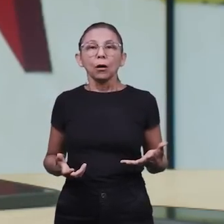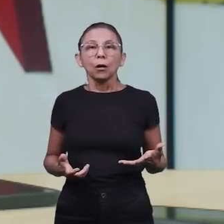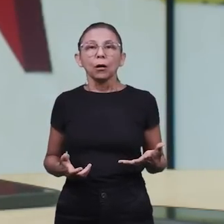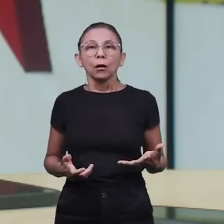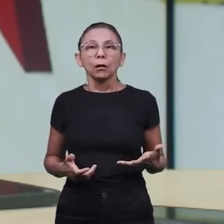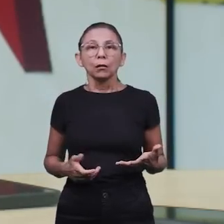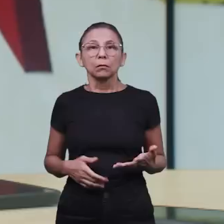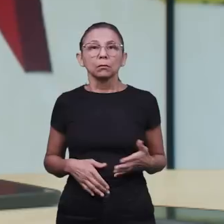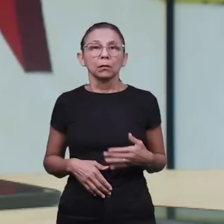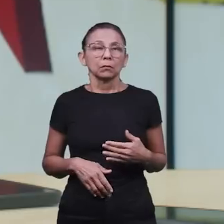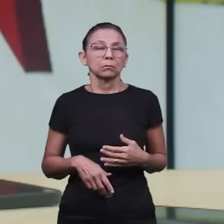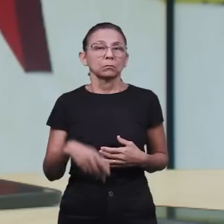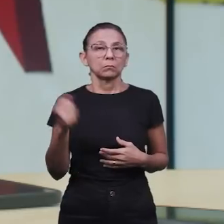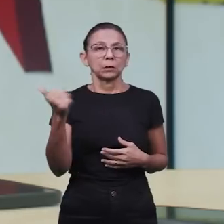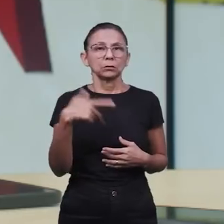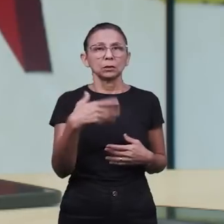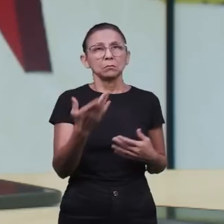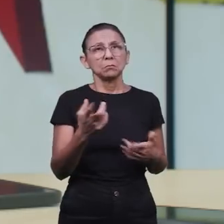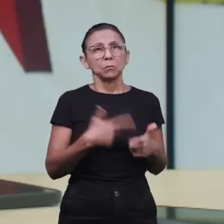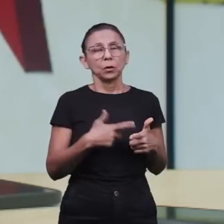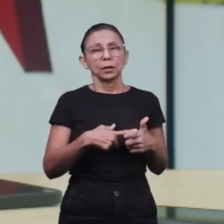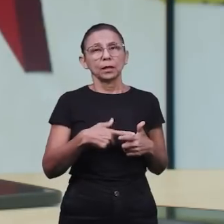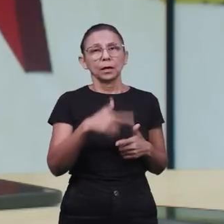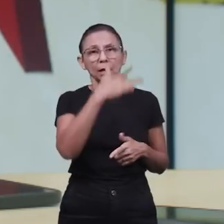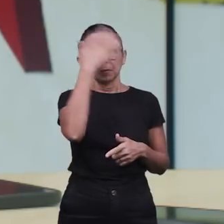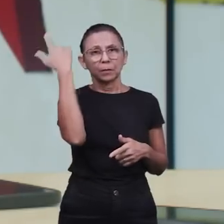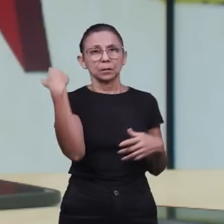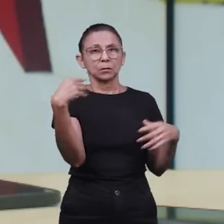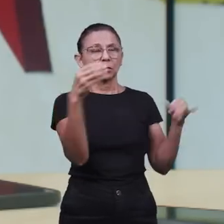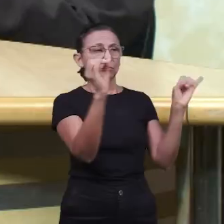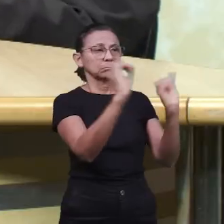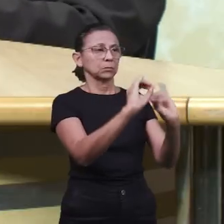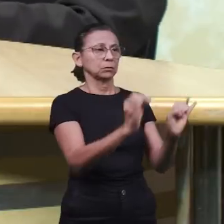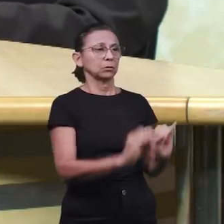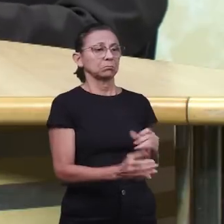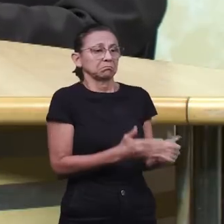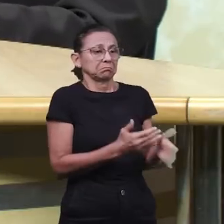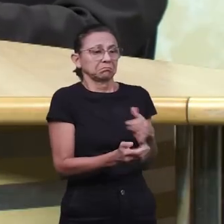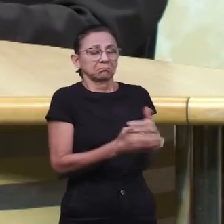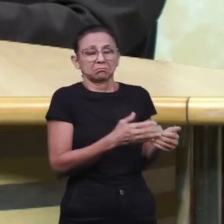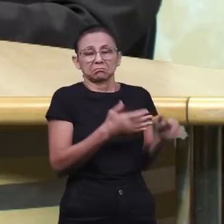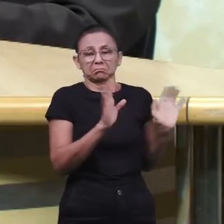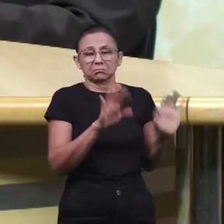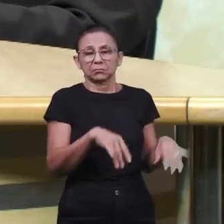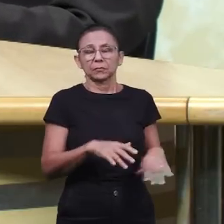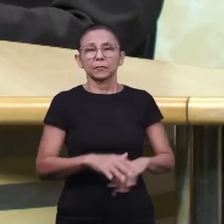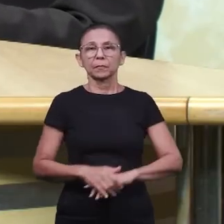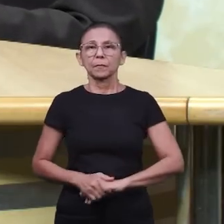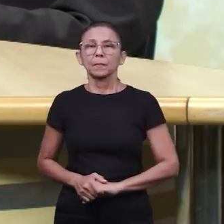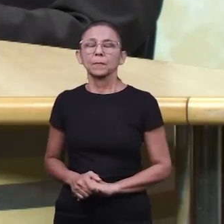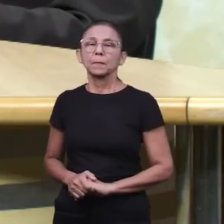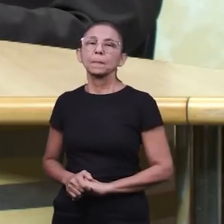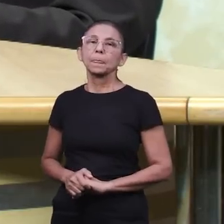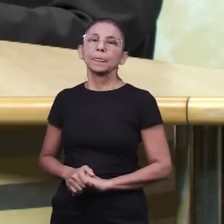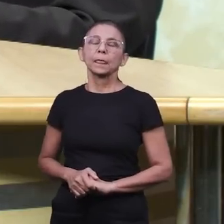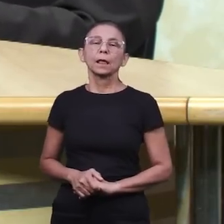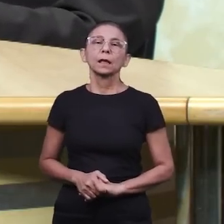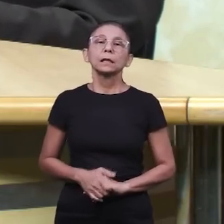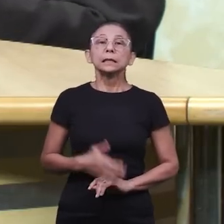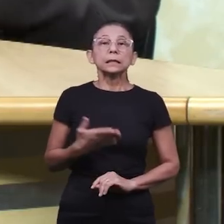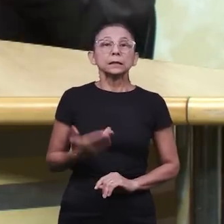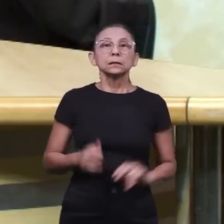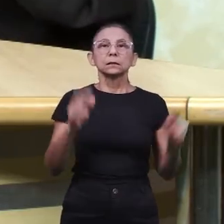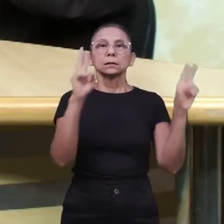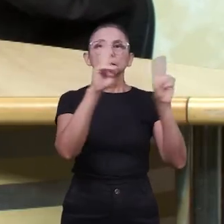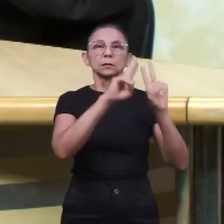falou, aquele que o idólatra, ele tanto faz, então não tem problema. Um deus ou outro é a mesma coisa. Então, Nabucodonosor mandou